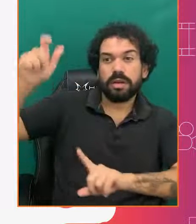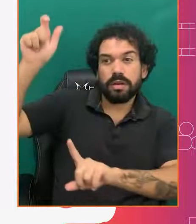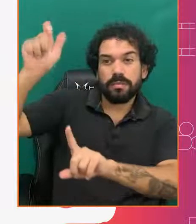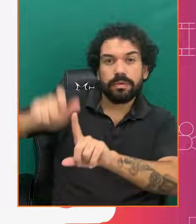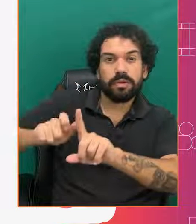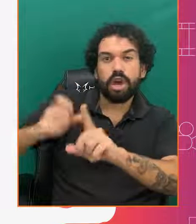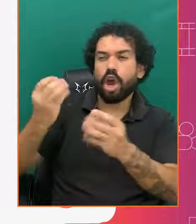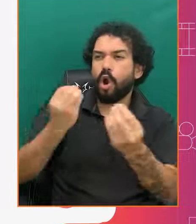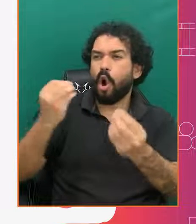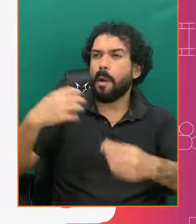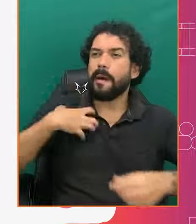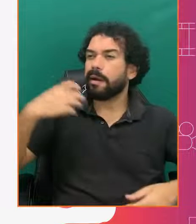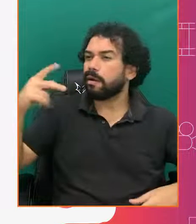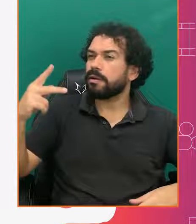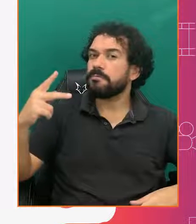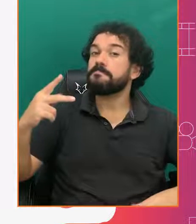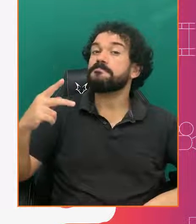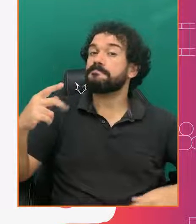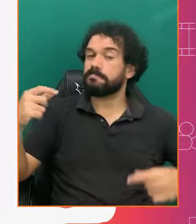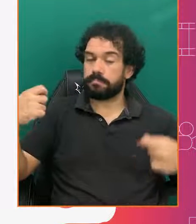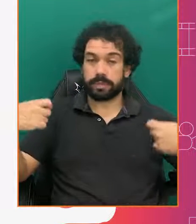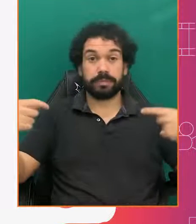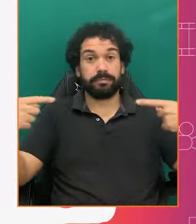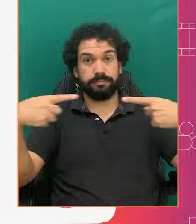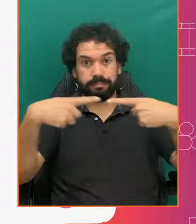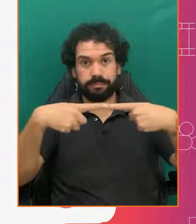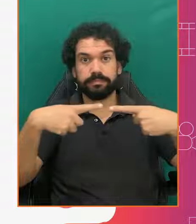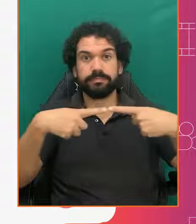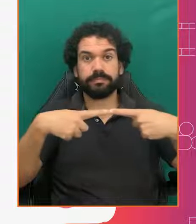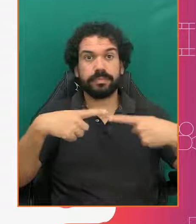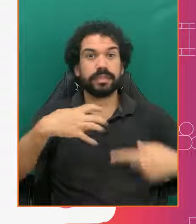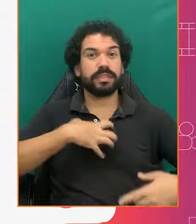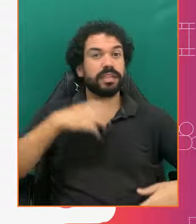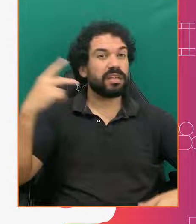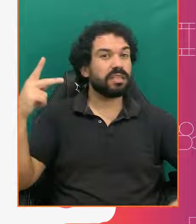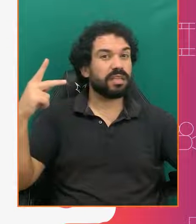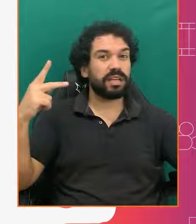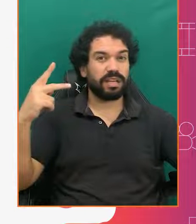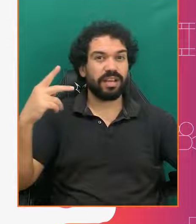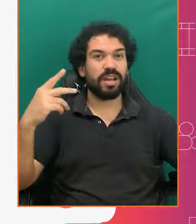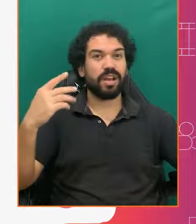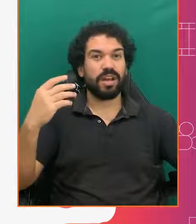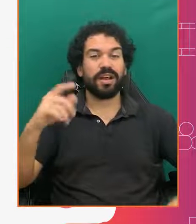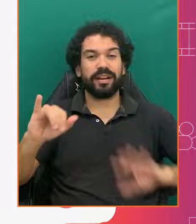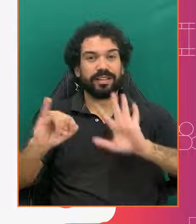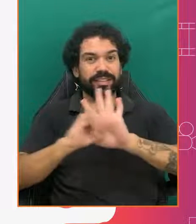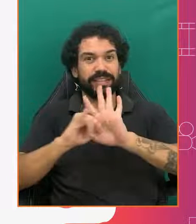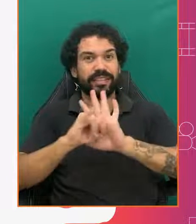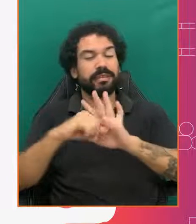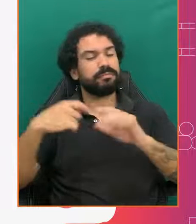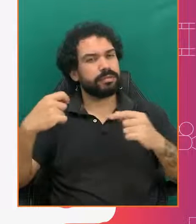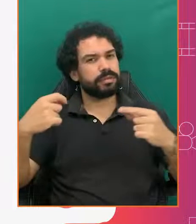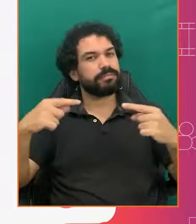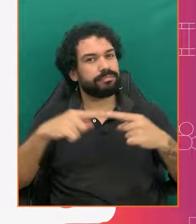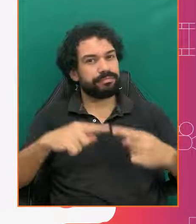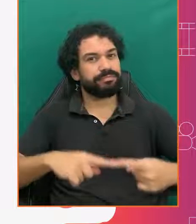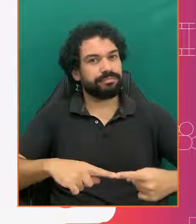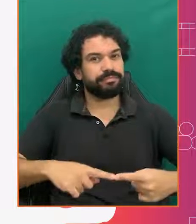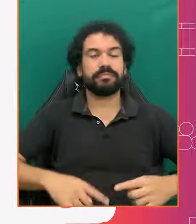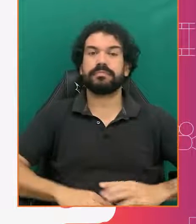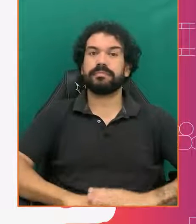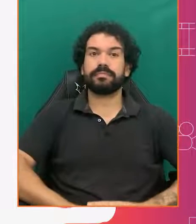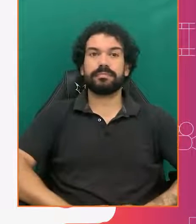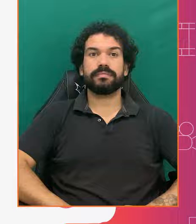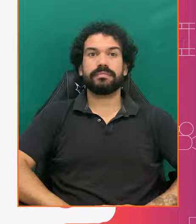do personagem, tem que ter relação com o seu jeito de ser. Uma coisa tem que combinar com